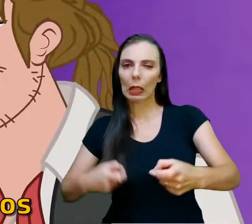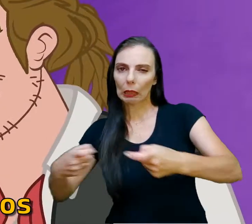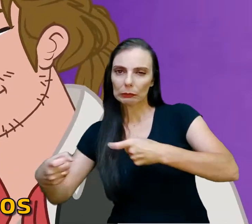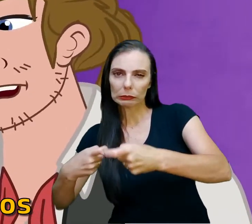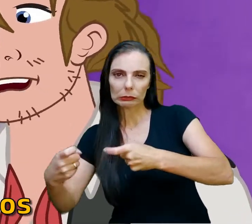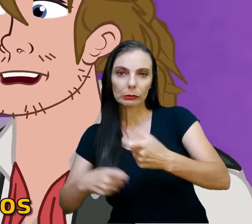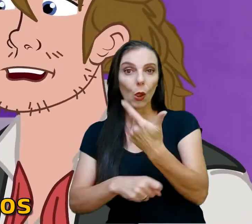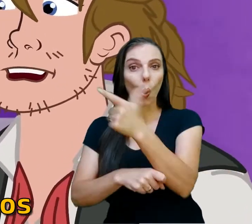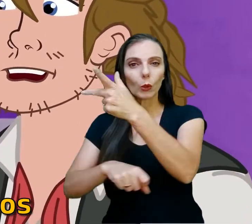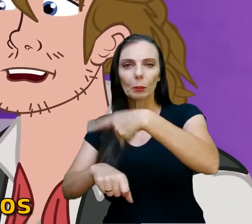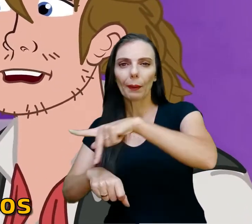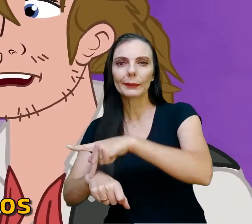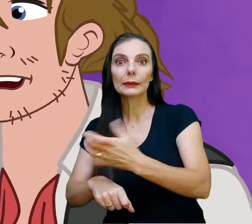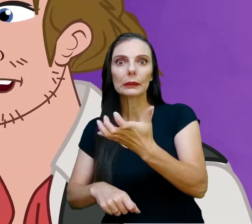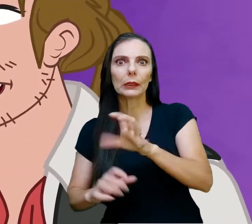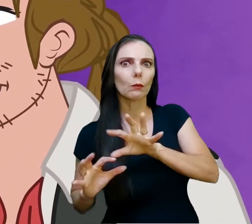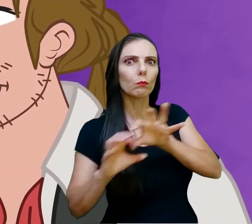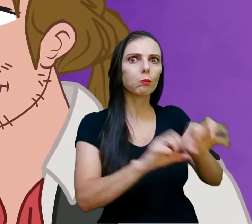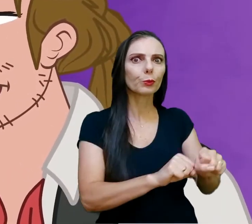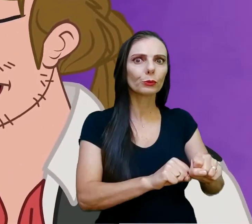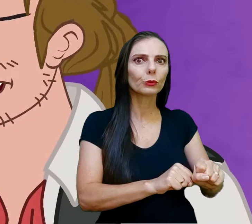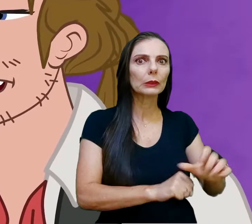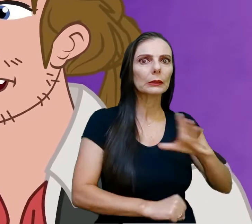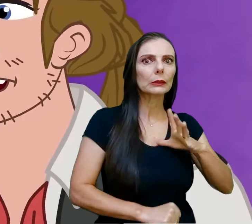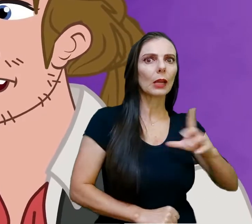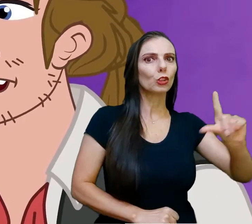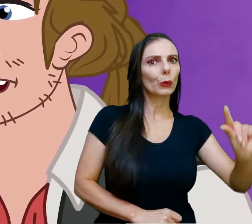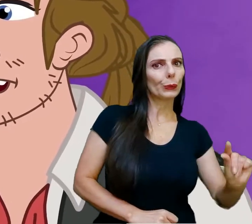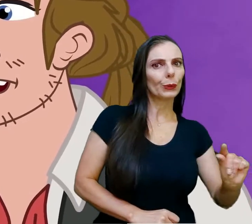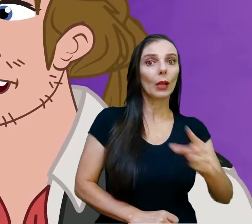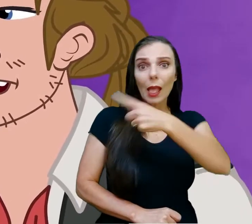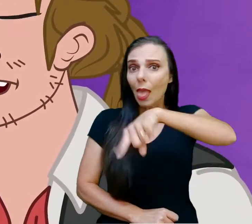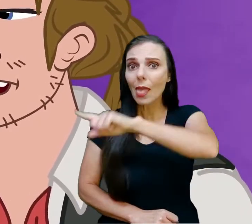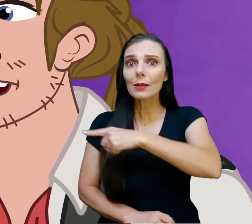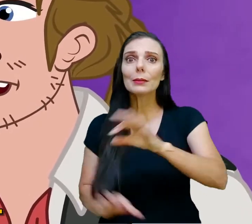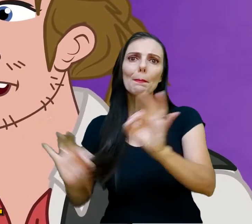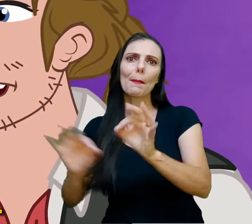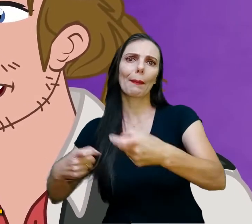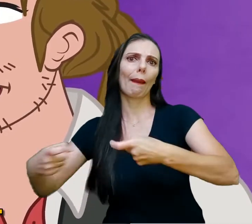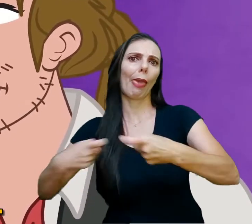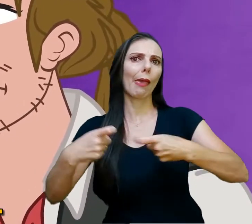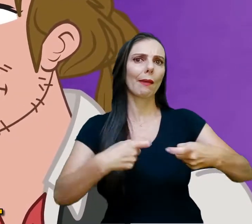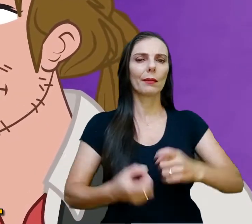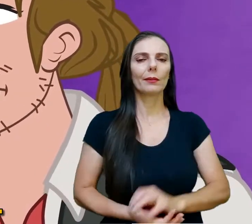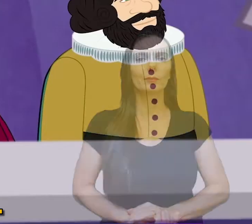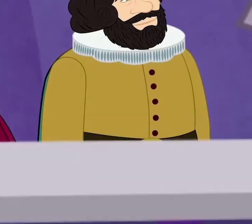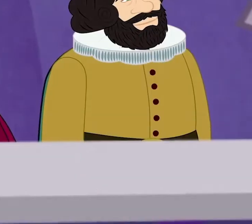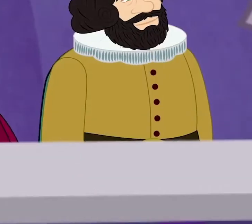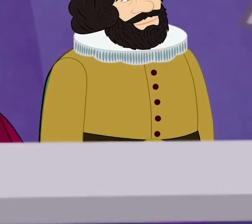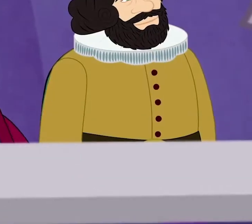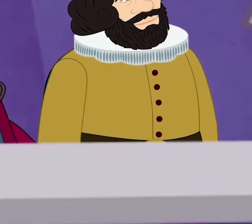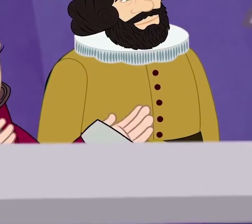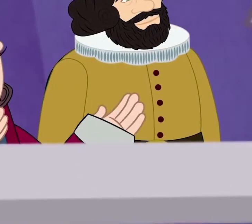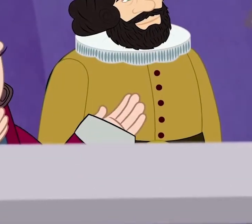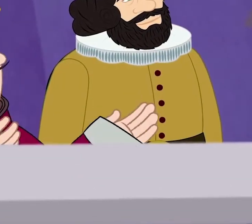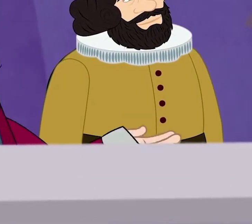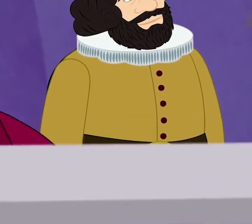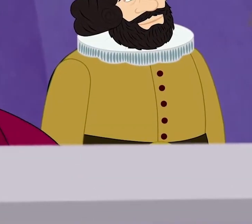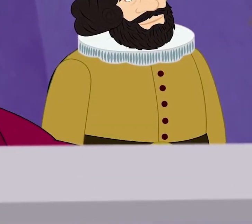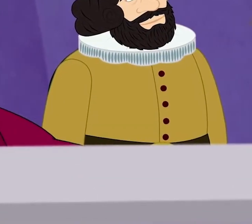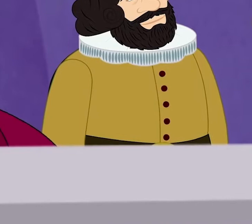O exército dos países vizinhos queria ocupar Lilliput, e eles estavam se preparando para a guerra.